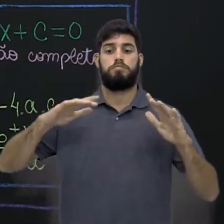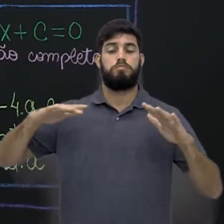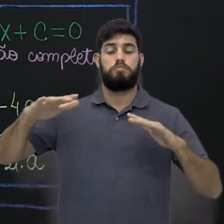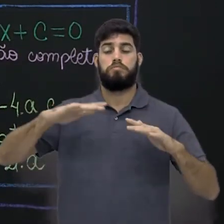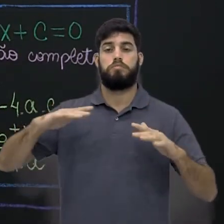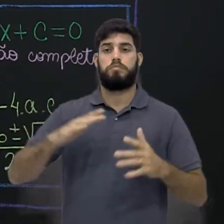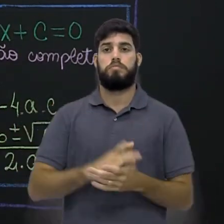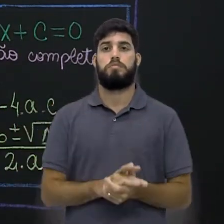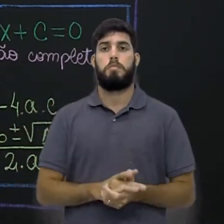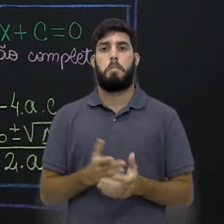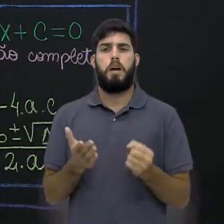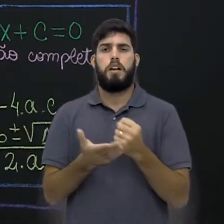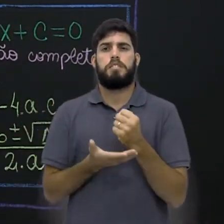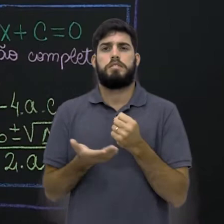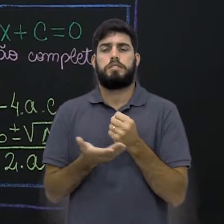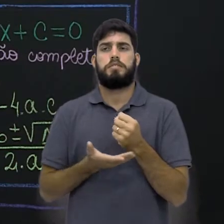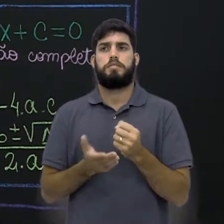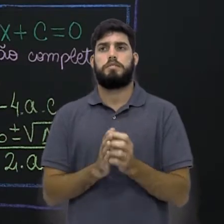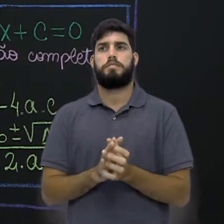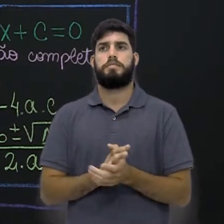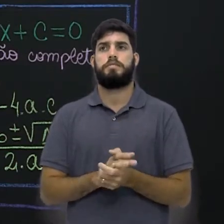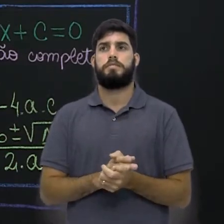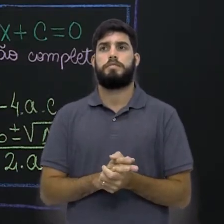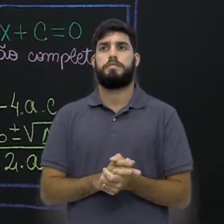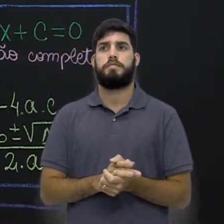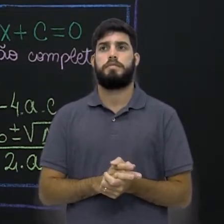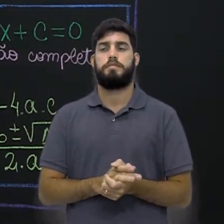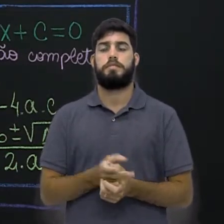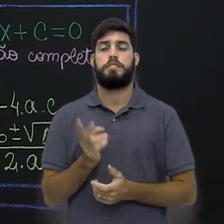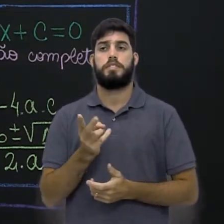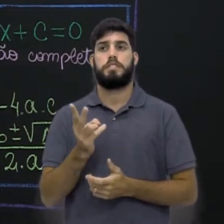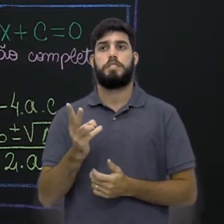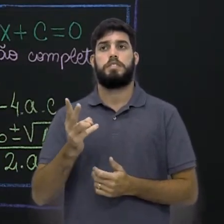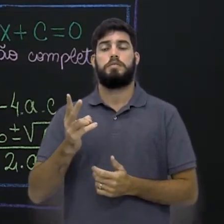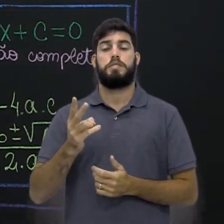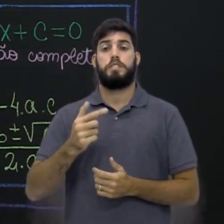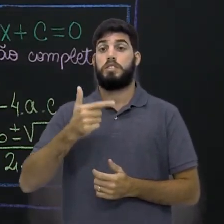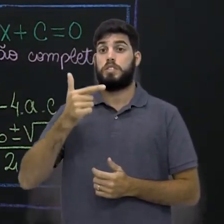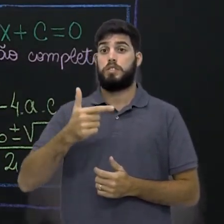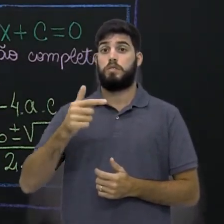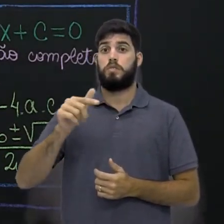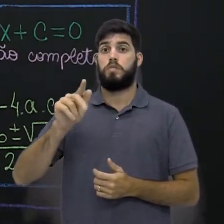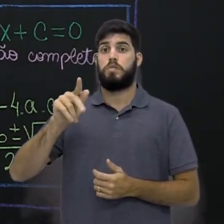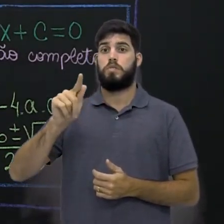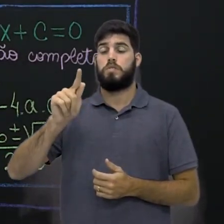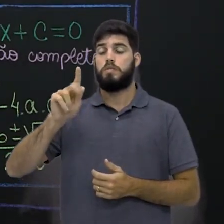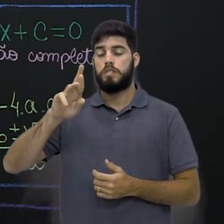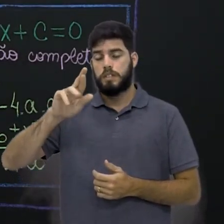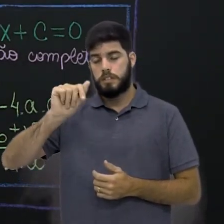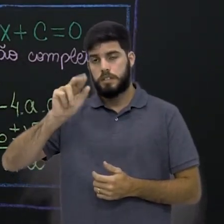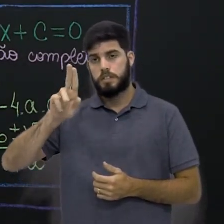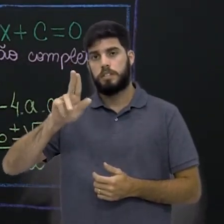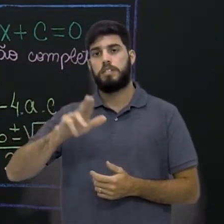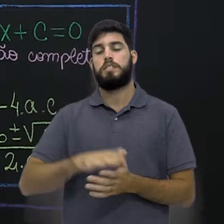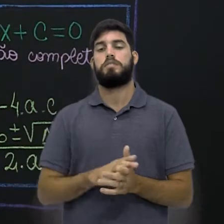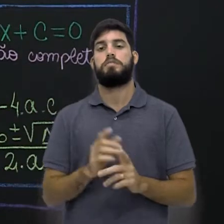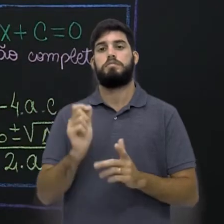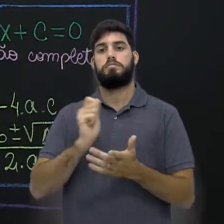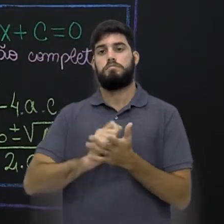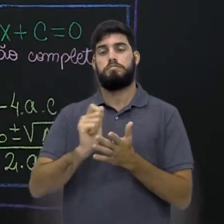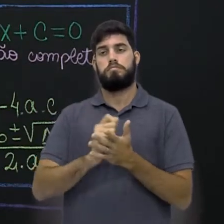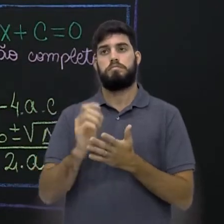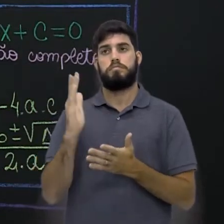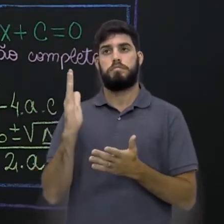seja, toda equação de segundo grau é escrita dessa maneira. Nós temos um coeficiente